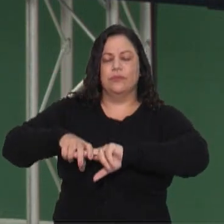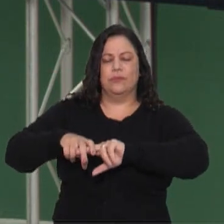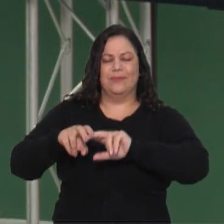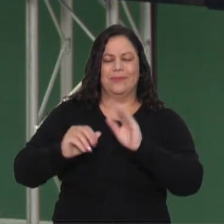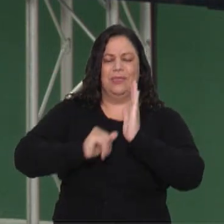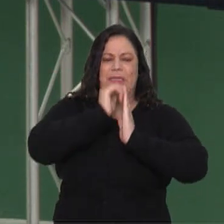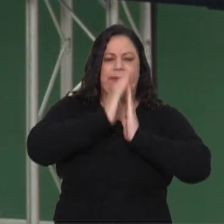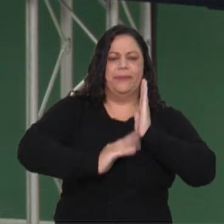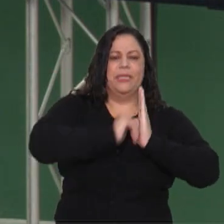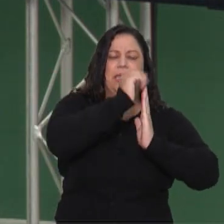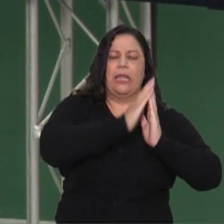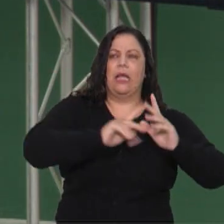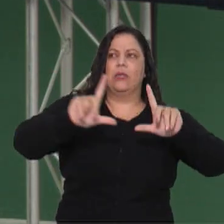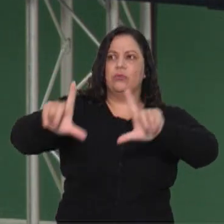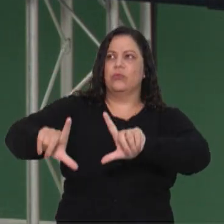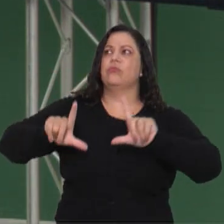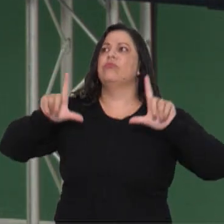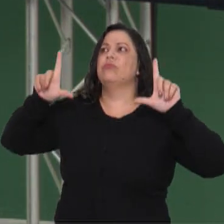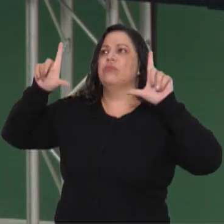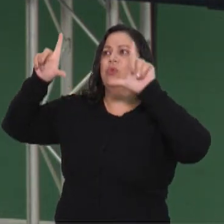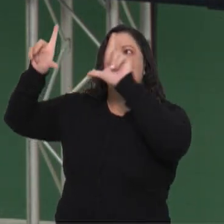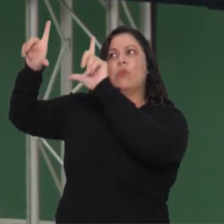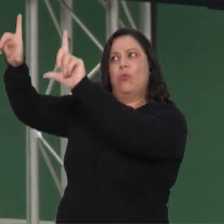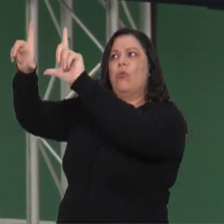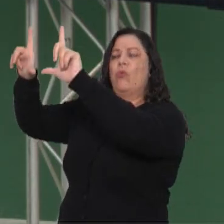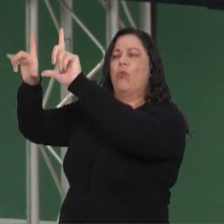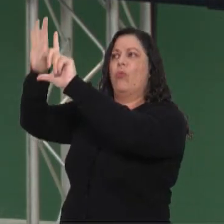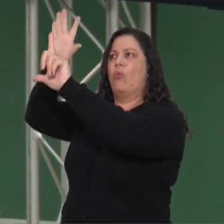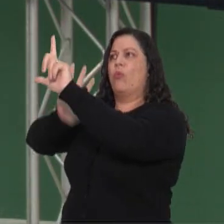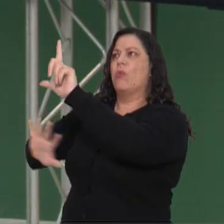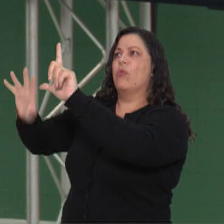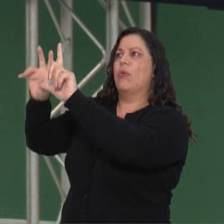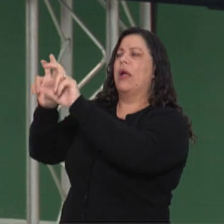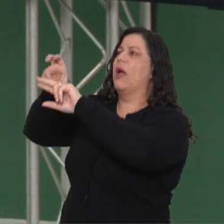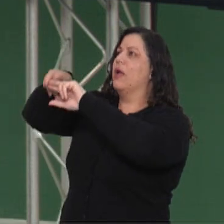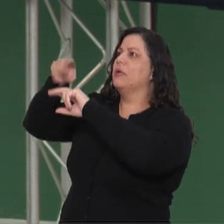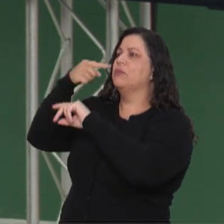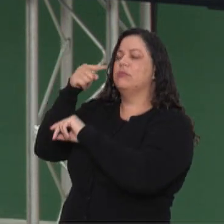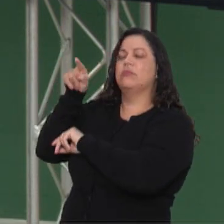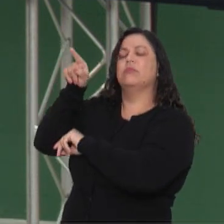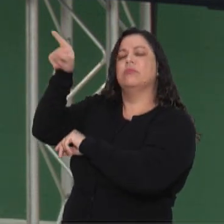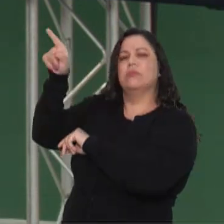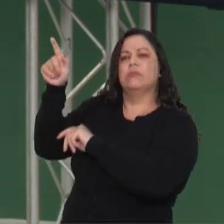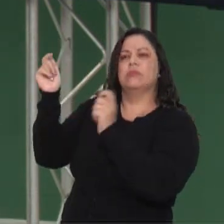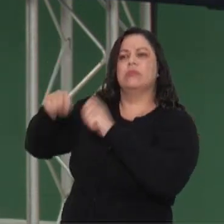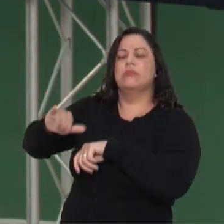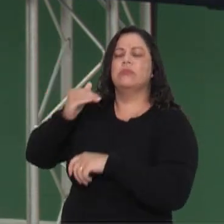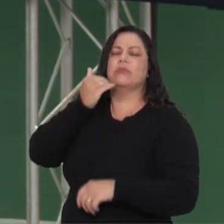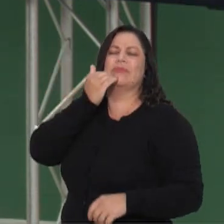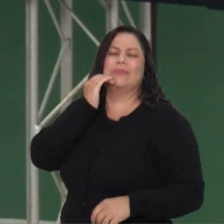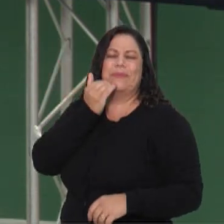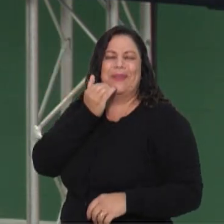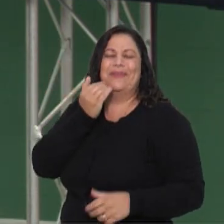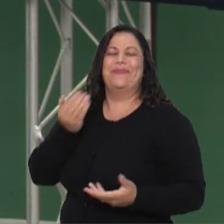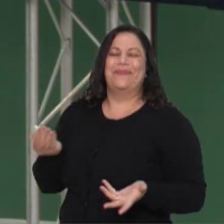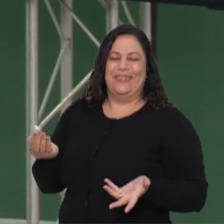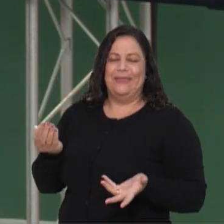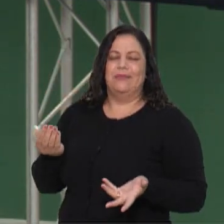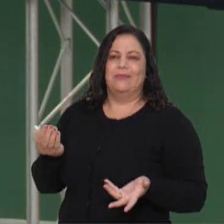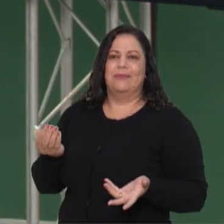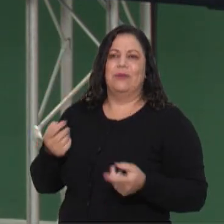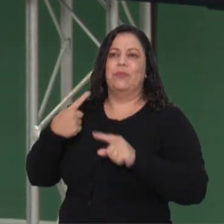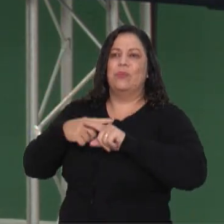num quadro que faz parte de uma obra de arte de um artista, para o Platão seria a cadeira imperfeita. Seria uma cadeira que